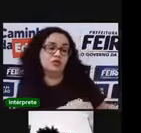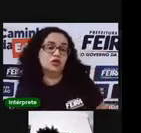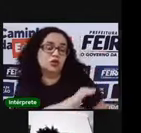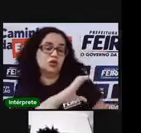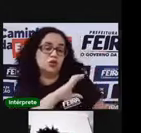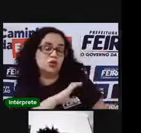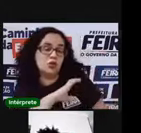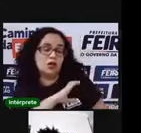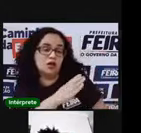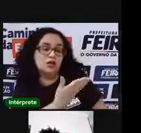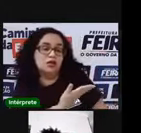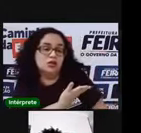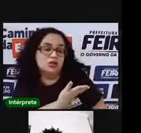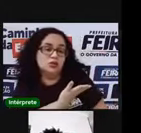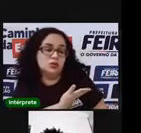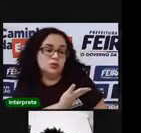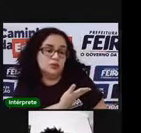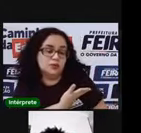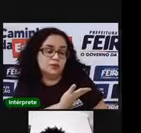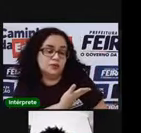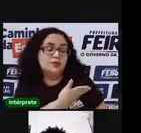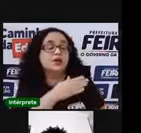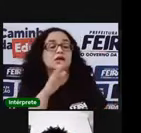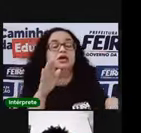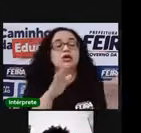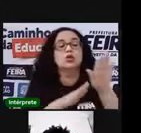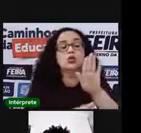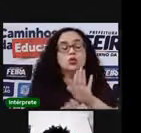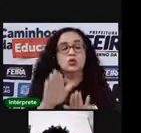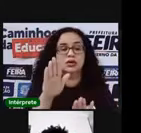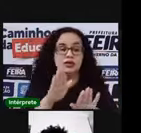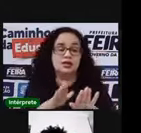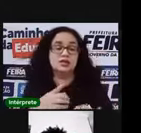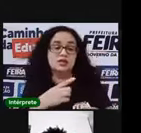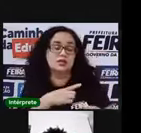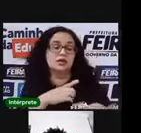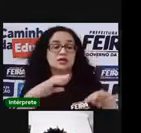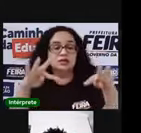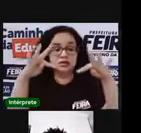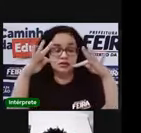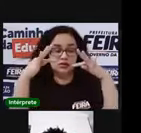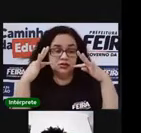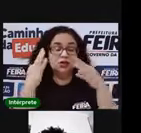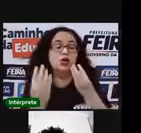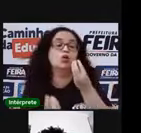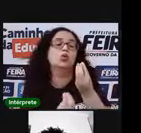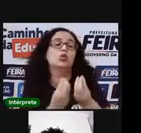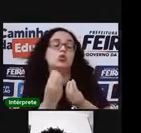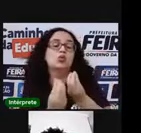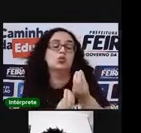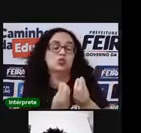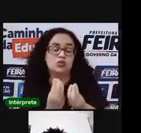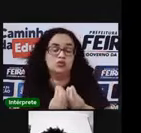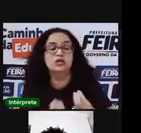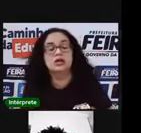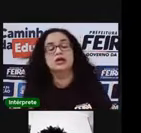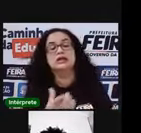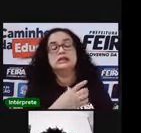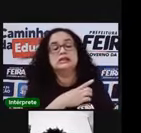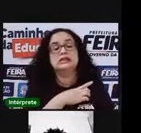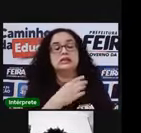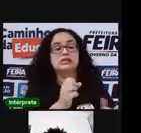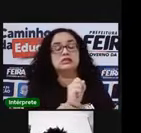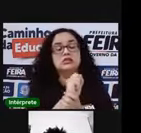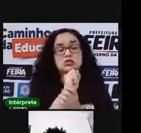amigo, sabe? A gente cuidar, ter atenção, não é? De como promover a segurança